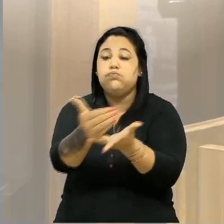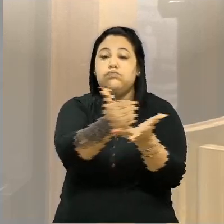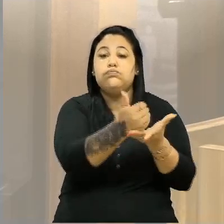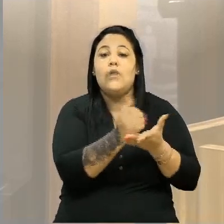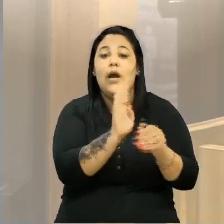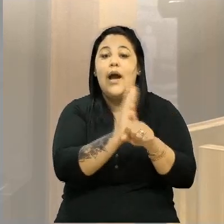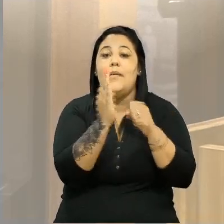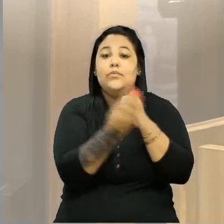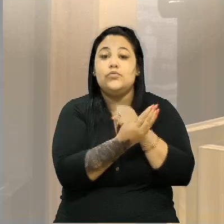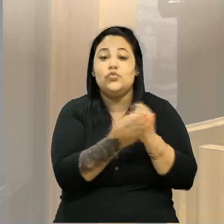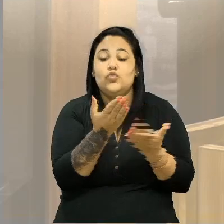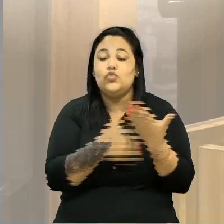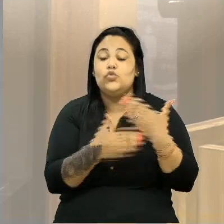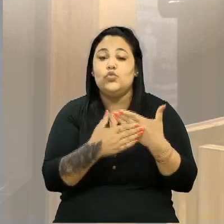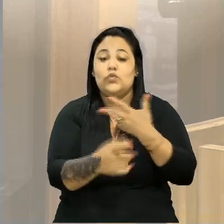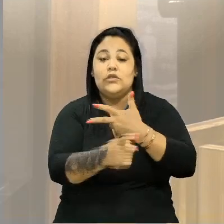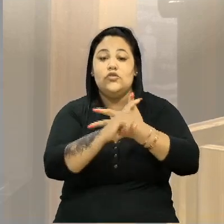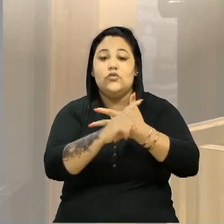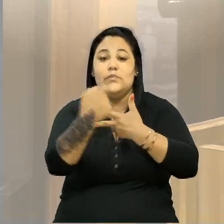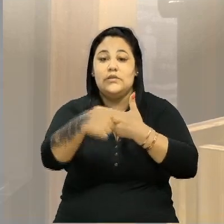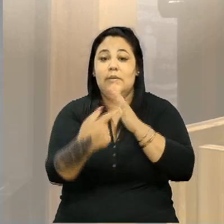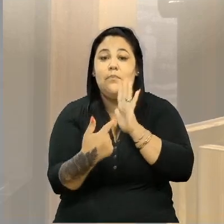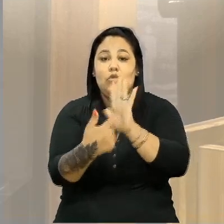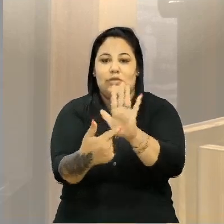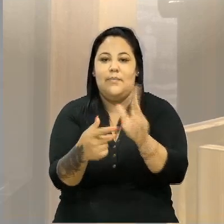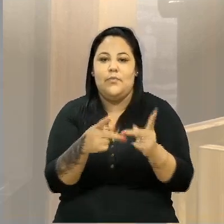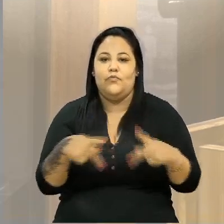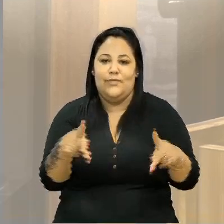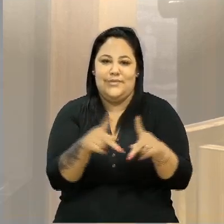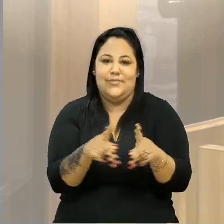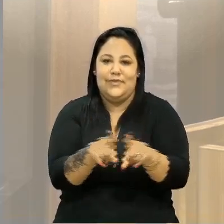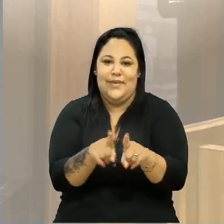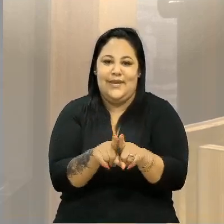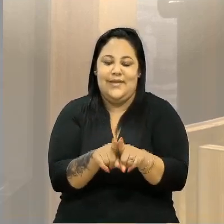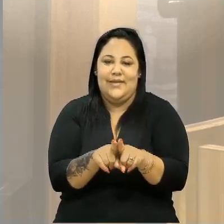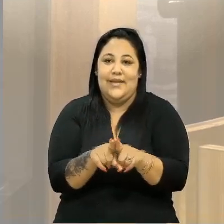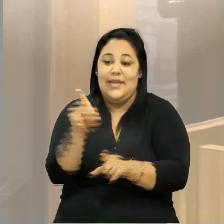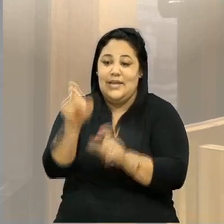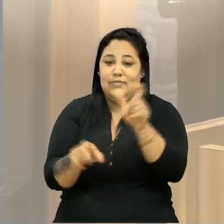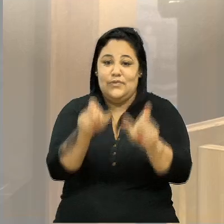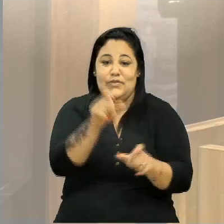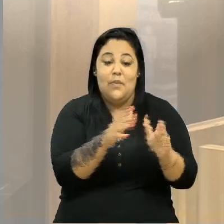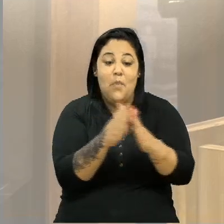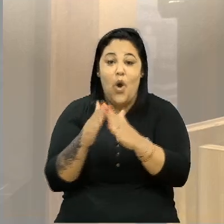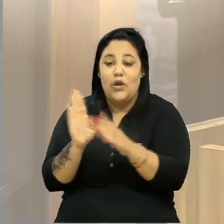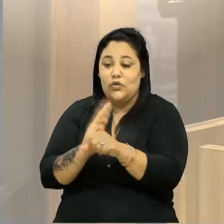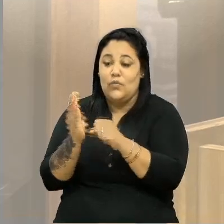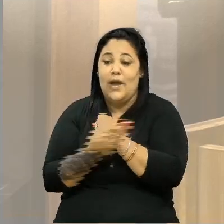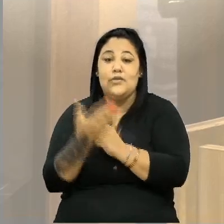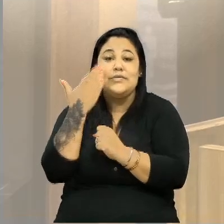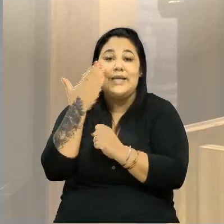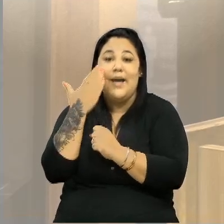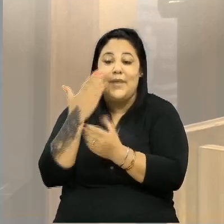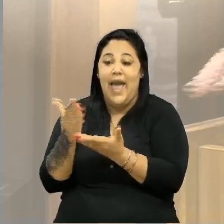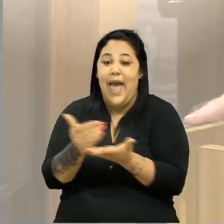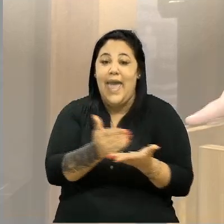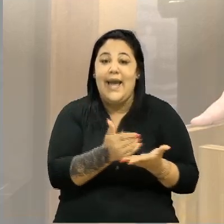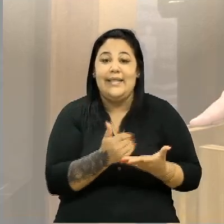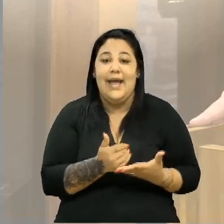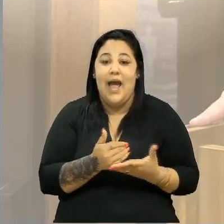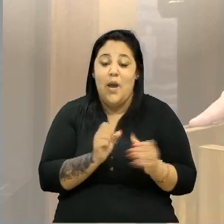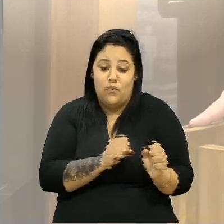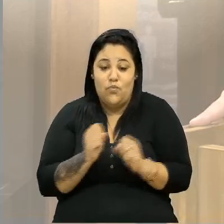Poder Executivo vai ter que mostrar para a população, e assim as pessoas que moram no bairro vão saber quanto é arrecadado no seu bairro para poder